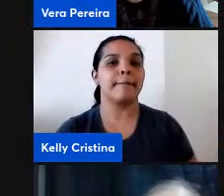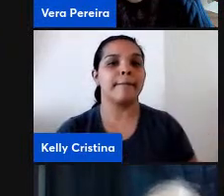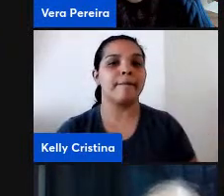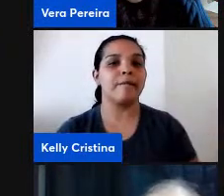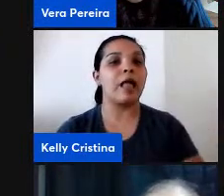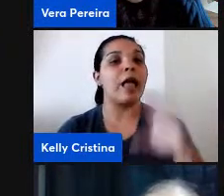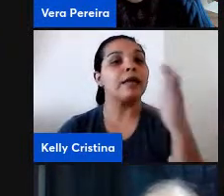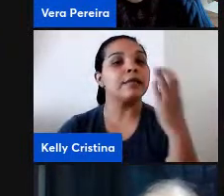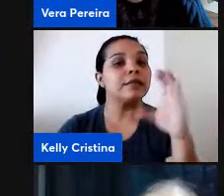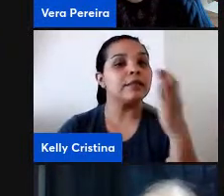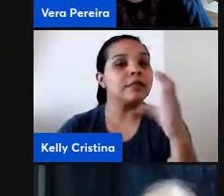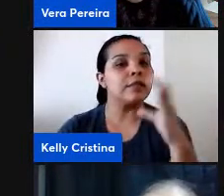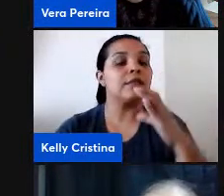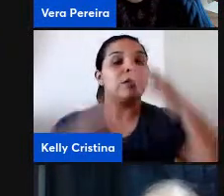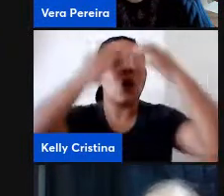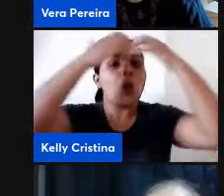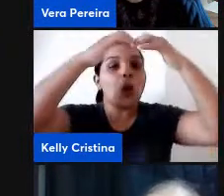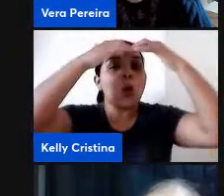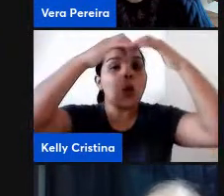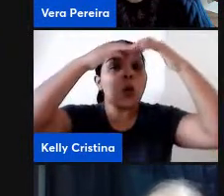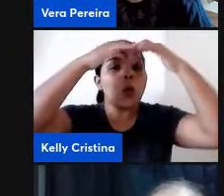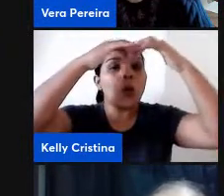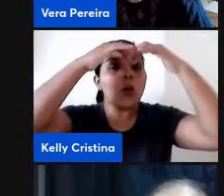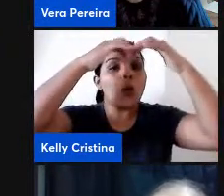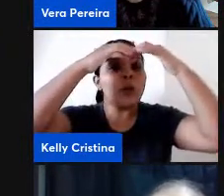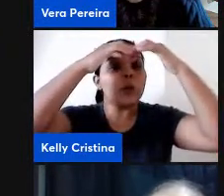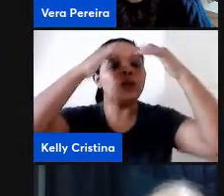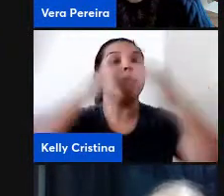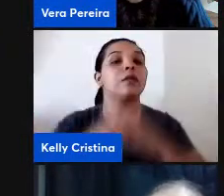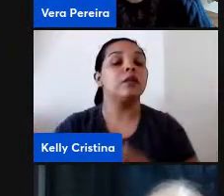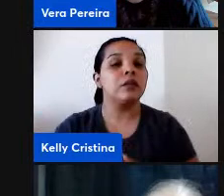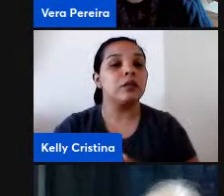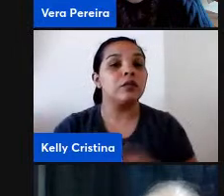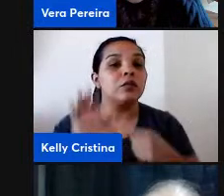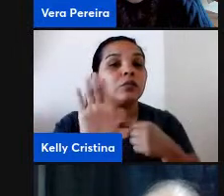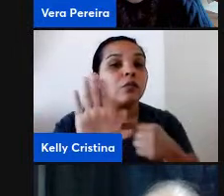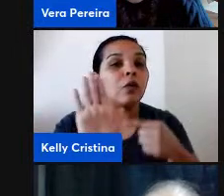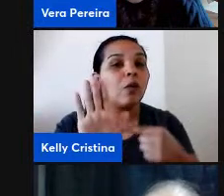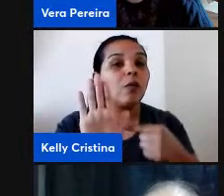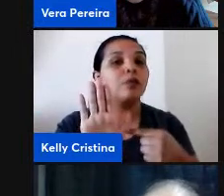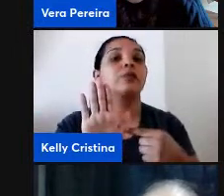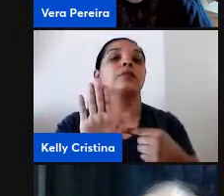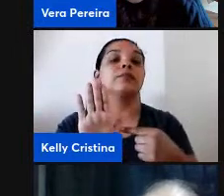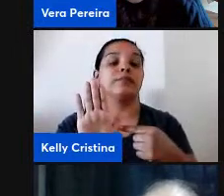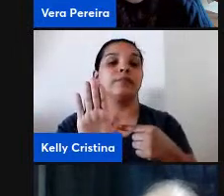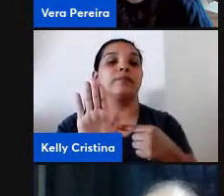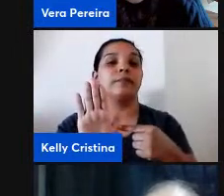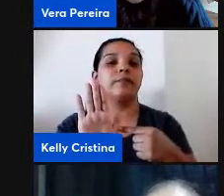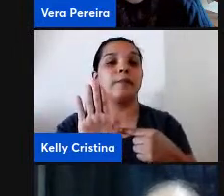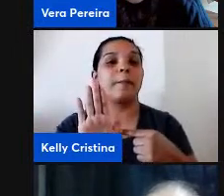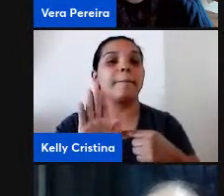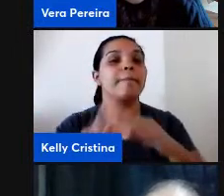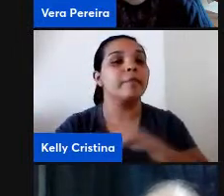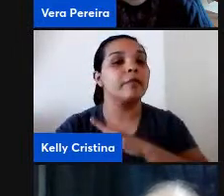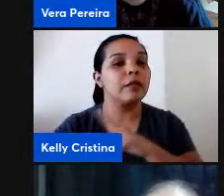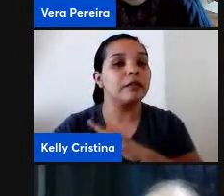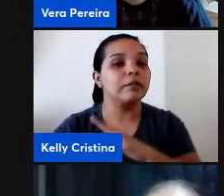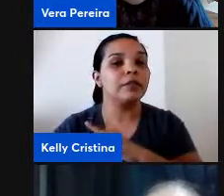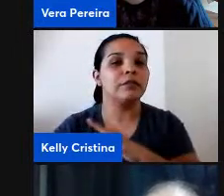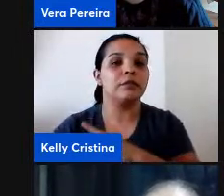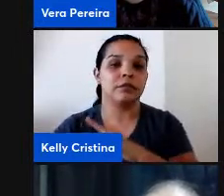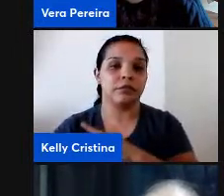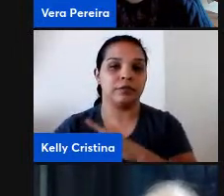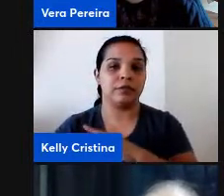ciências cognitivas que nos alertaram para demonstrar isto. Temos